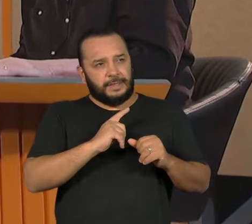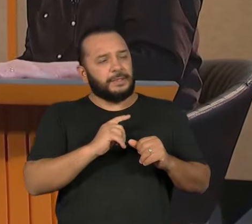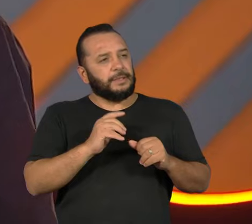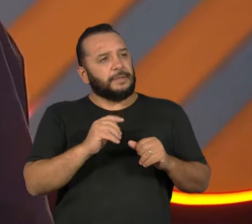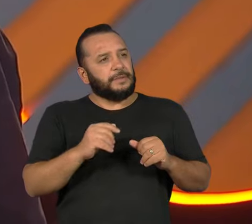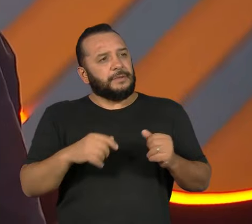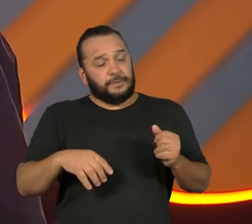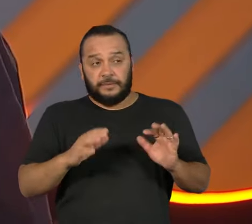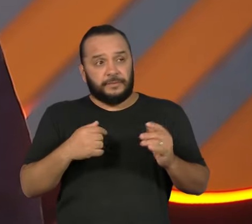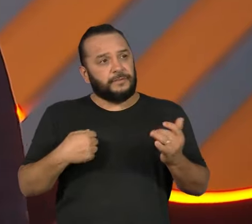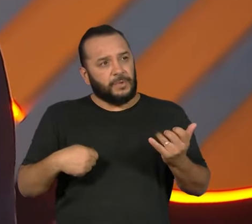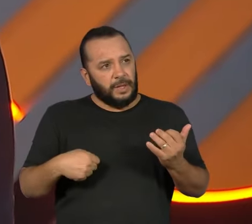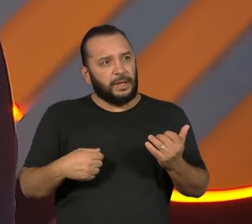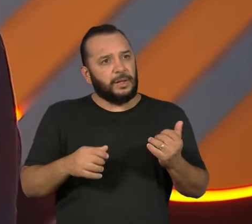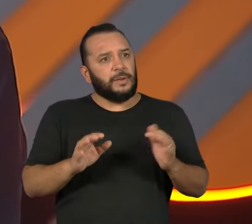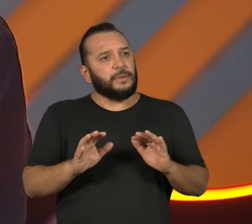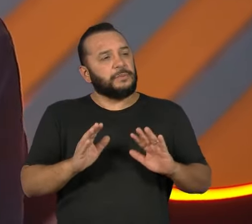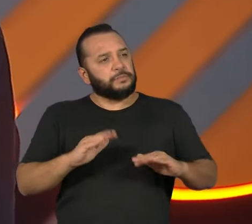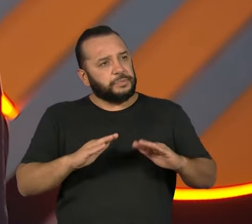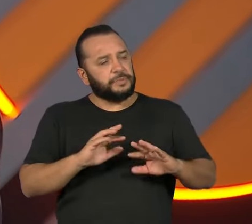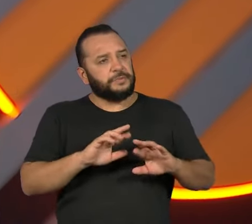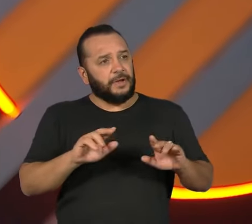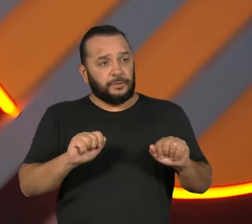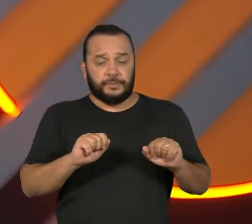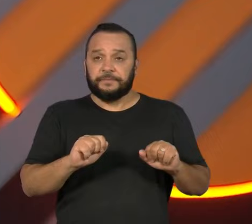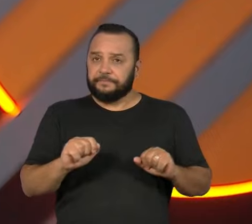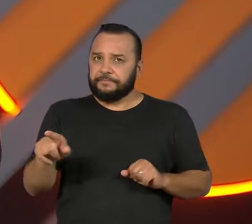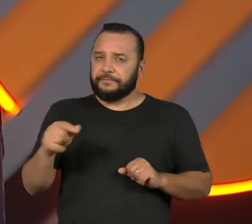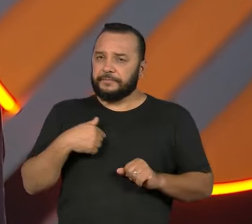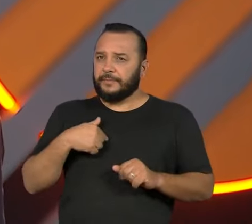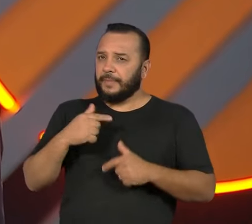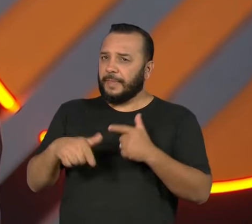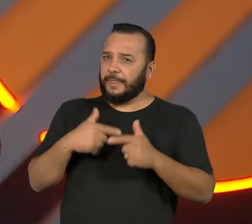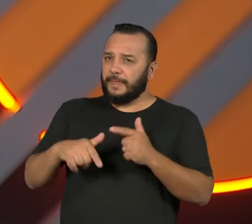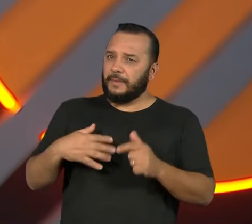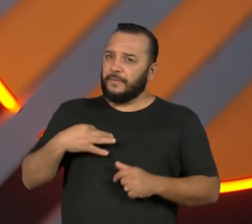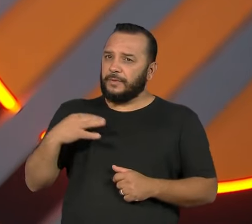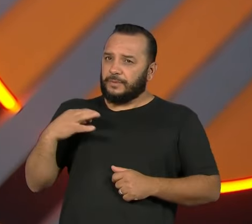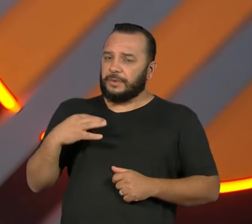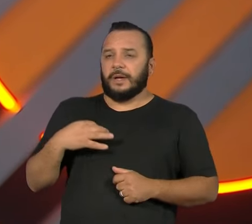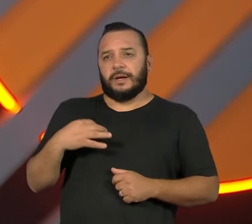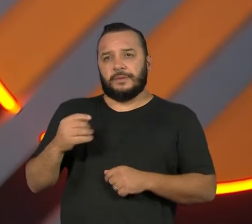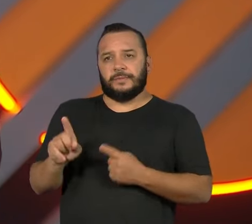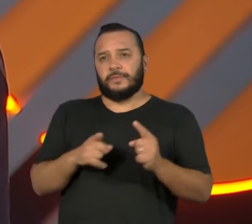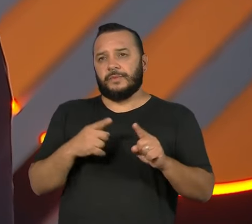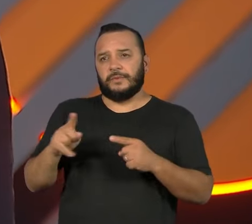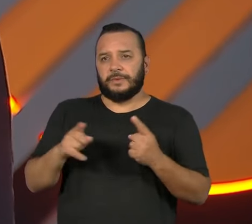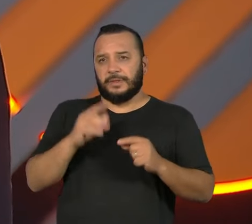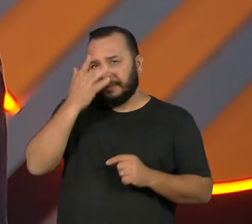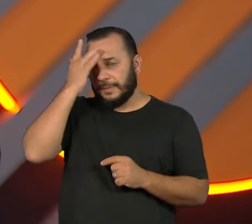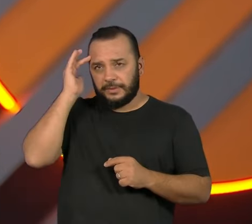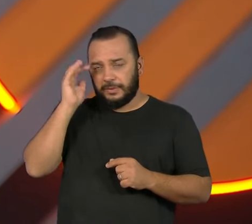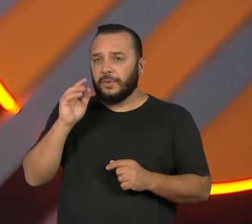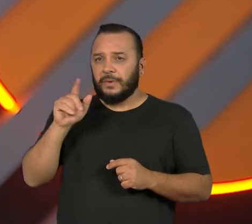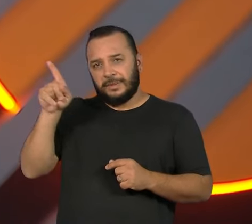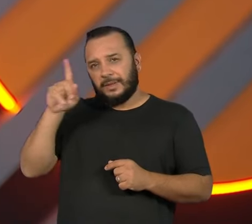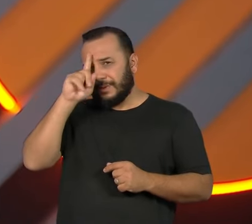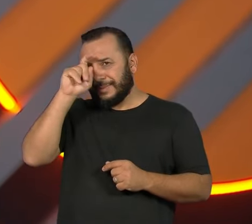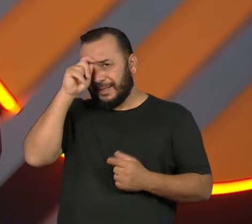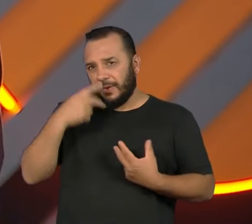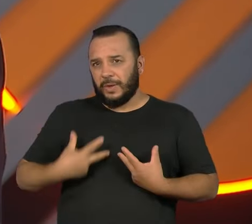próprio violão e tal. Você faz um trabalho voluntário de levar música a pacientes oncológicos em